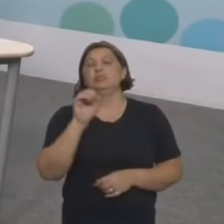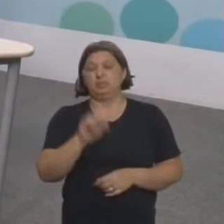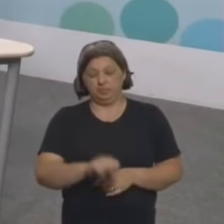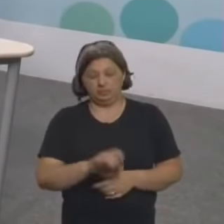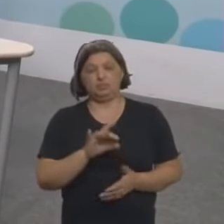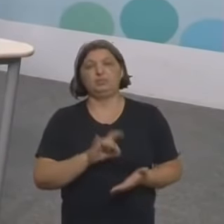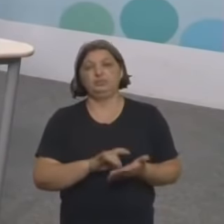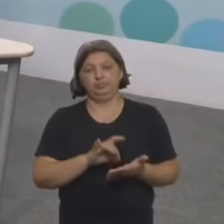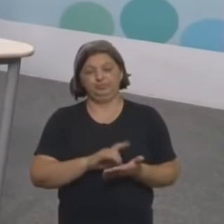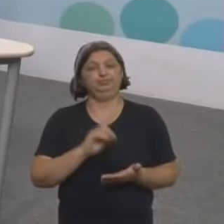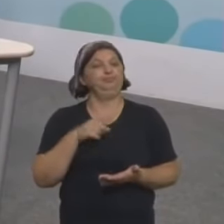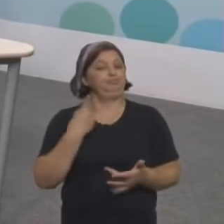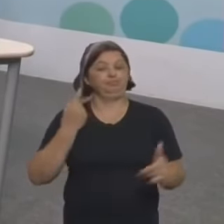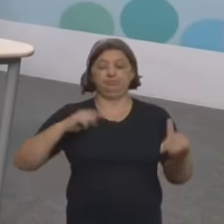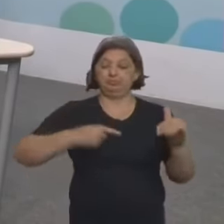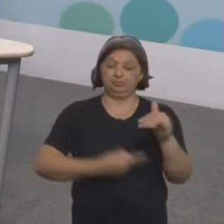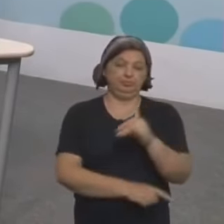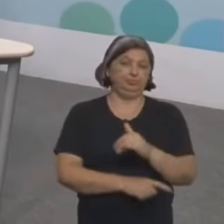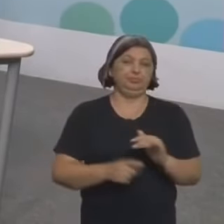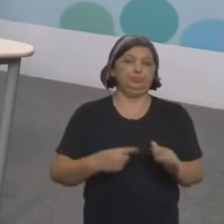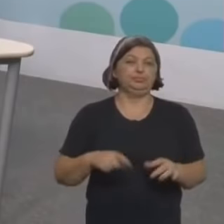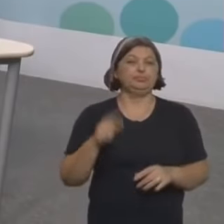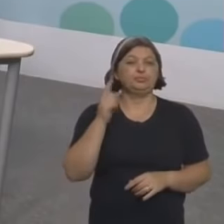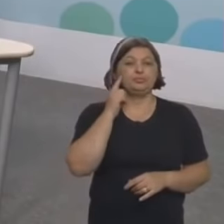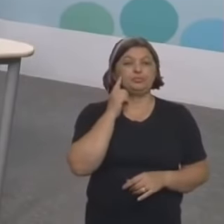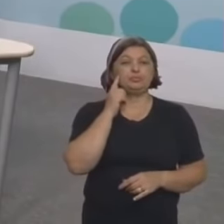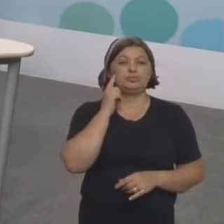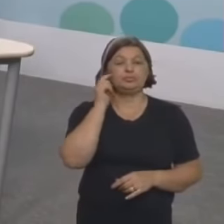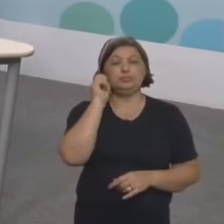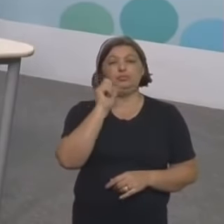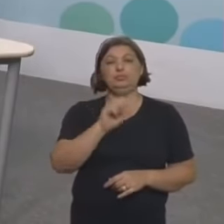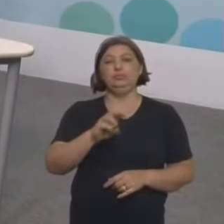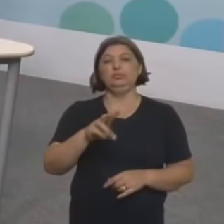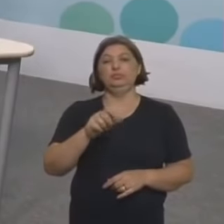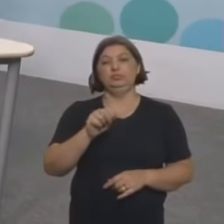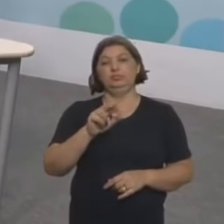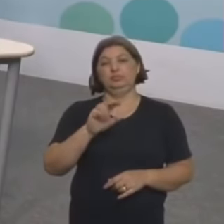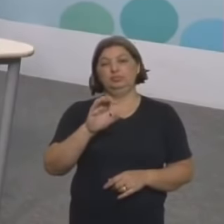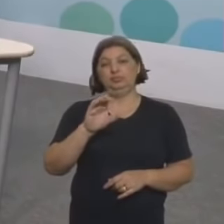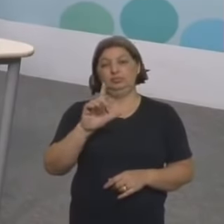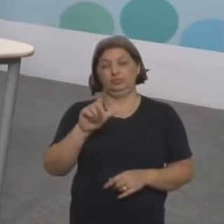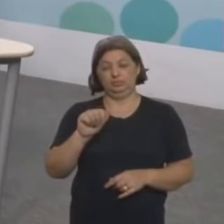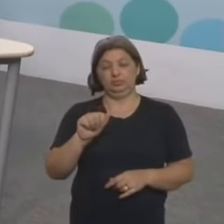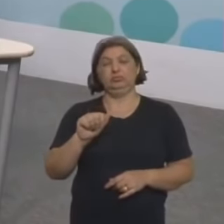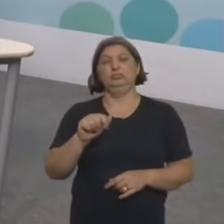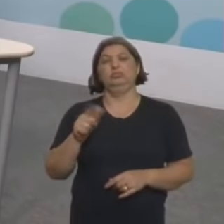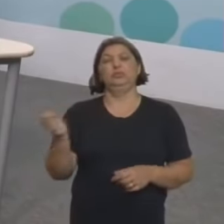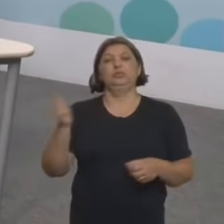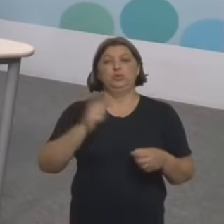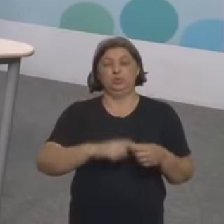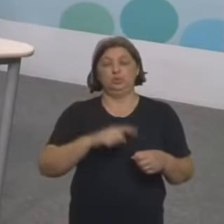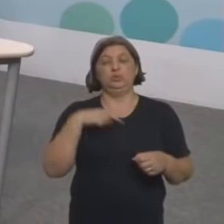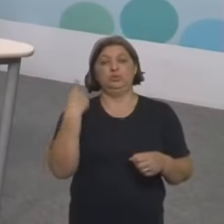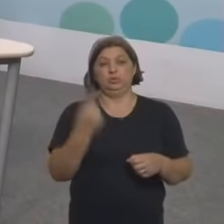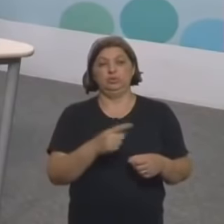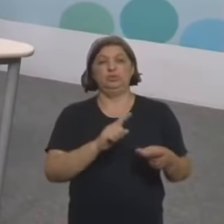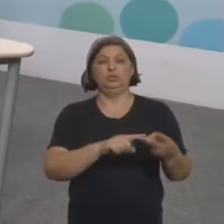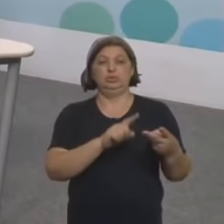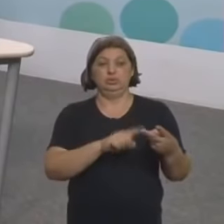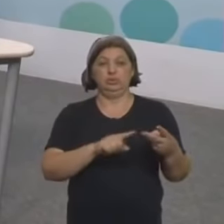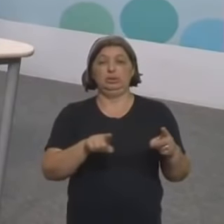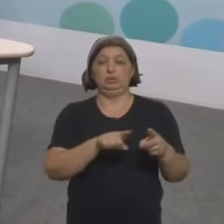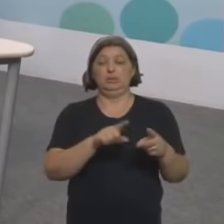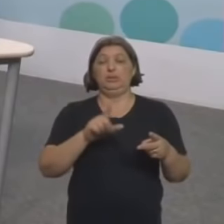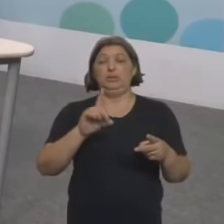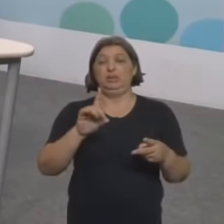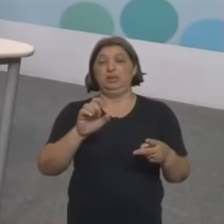a gente não se aprofundou, mas Marcela virá aqui outras vezes com a gente, a Débora também, e aí eu acho que